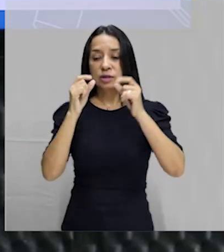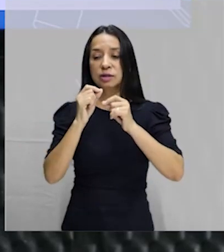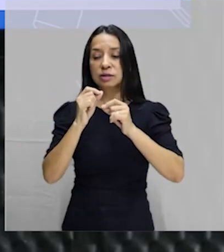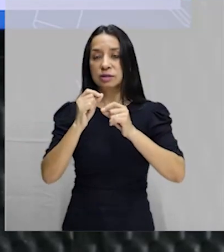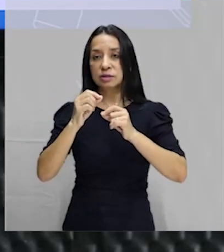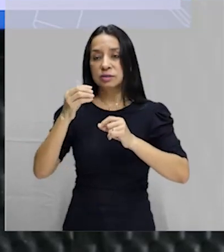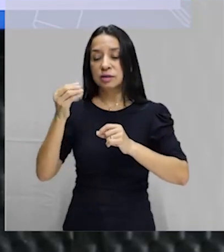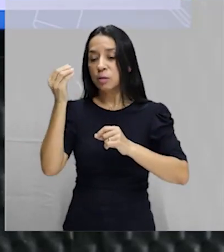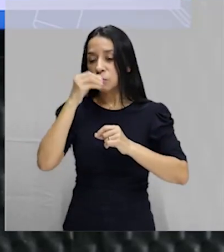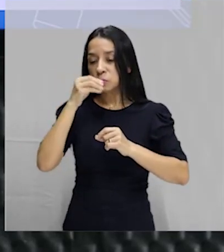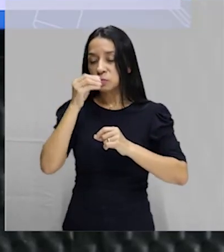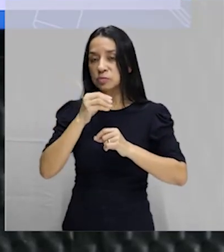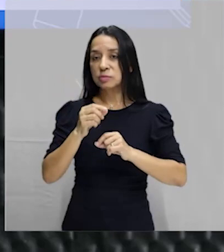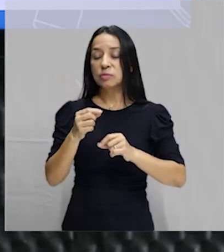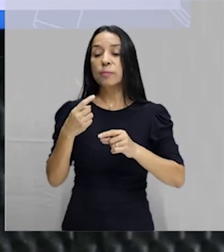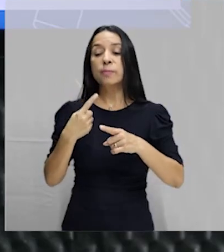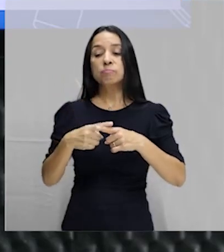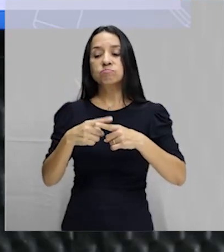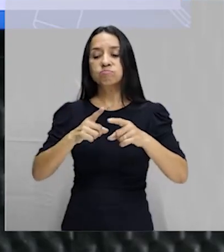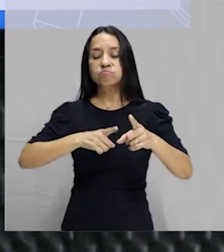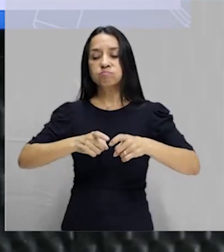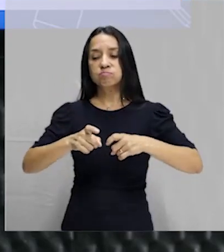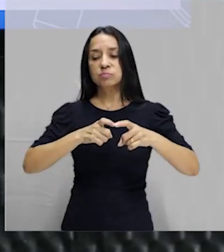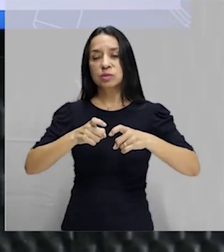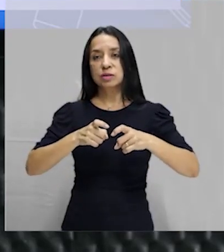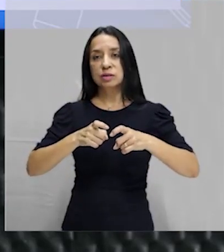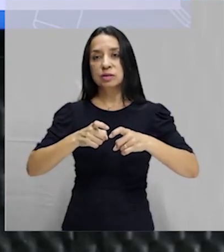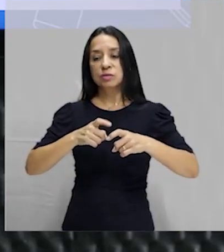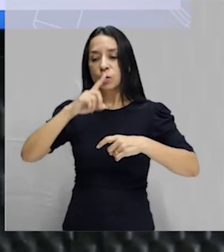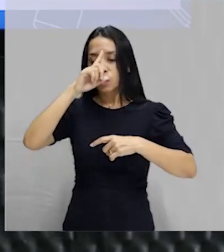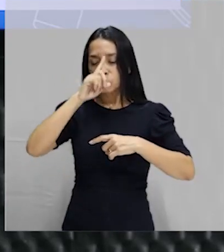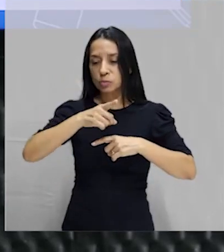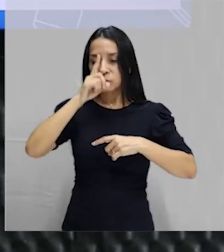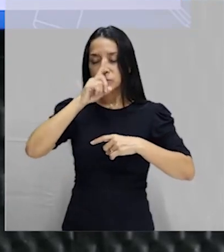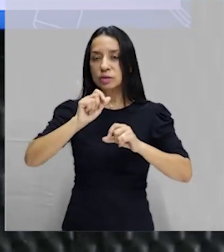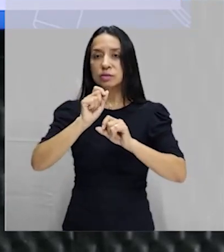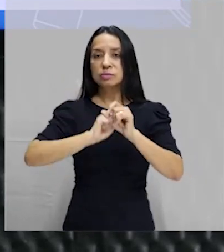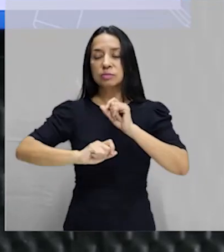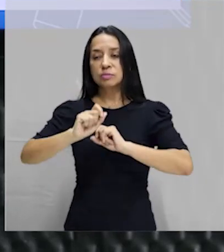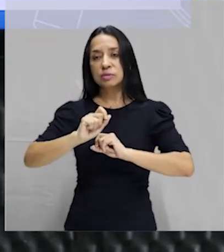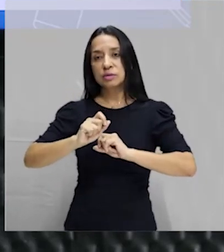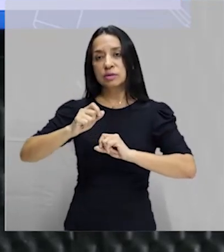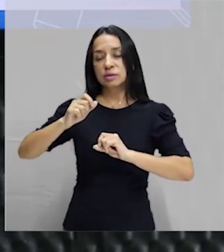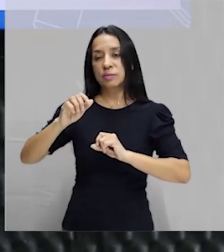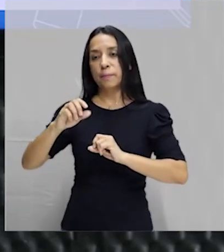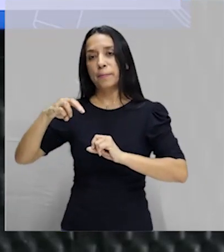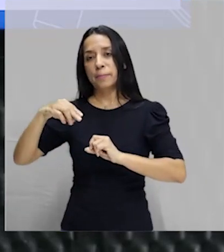seu enfraquecimento, pela Guerra do Peloponeso, os gregos vão ser dominados pela Macedônia, de